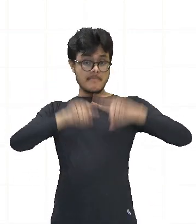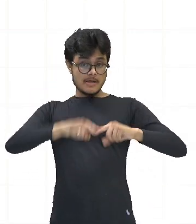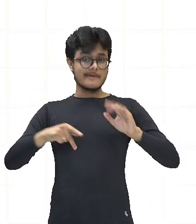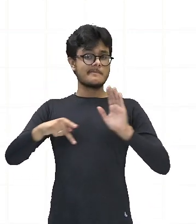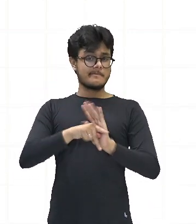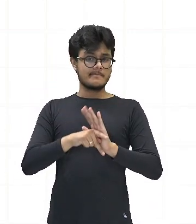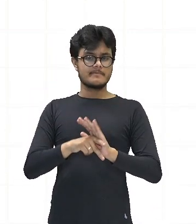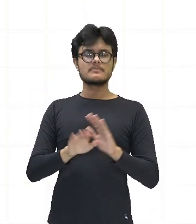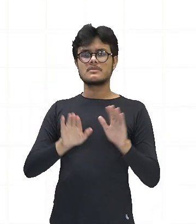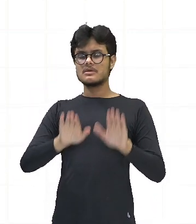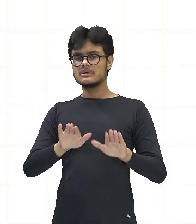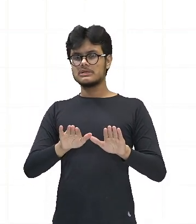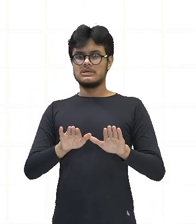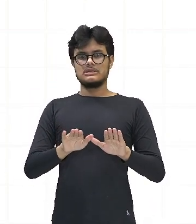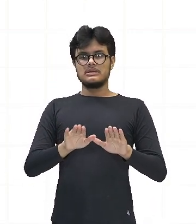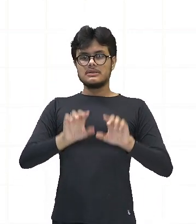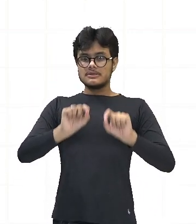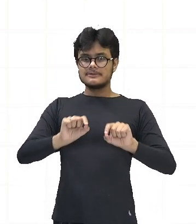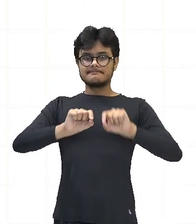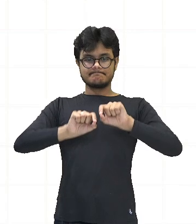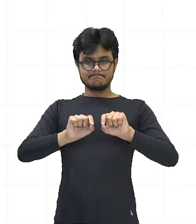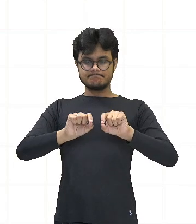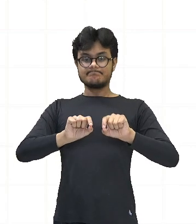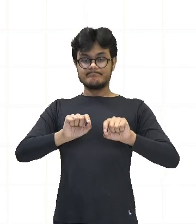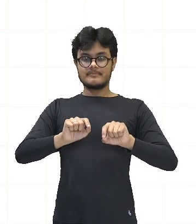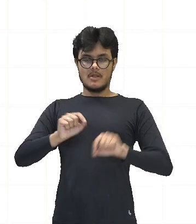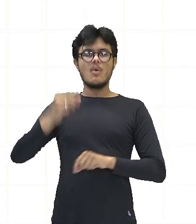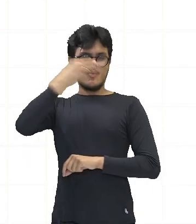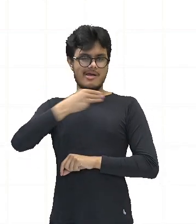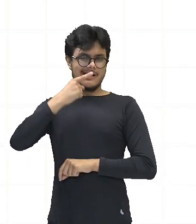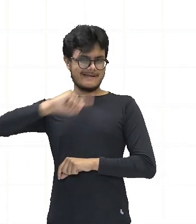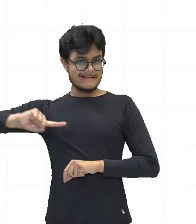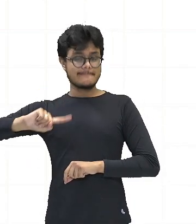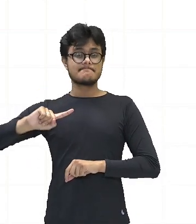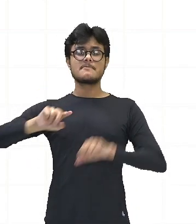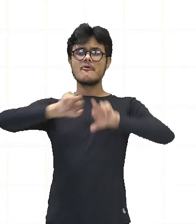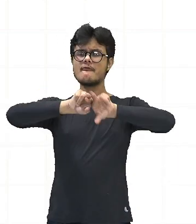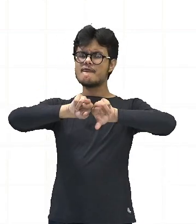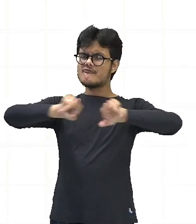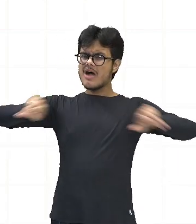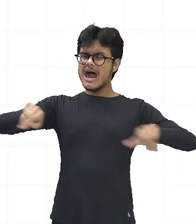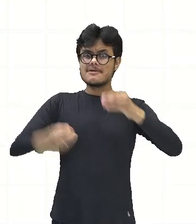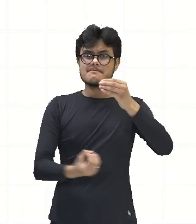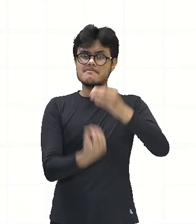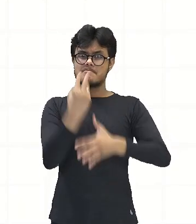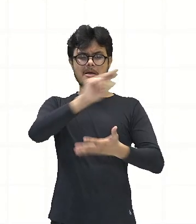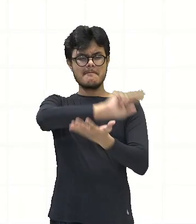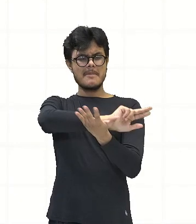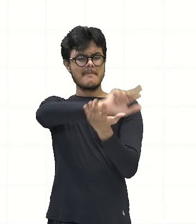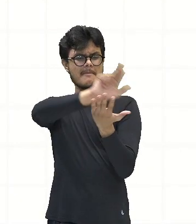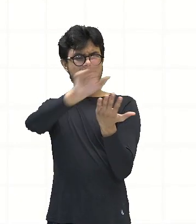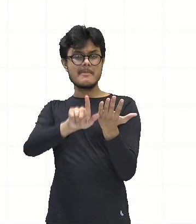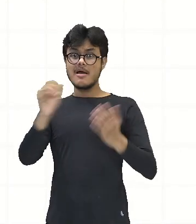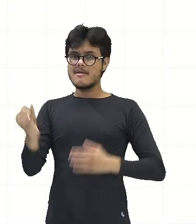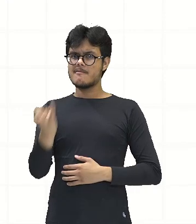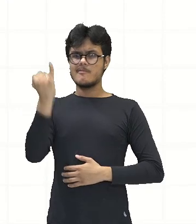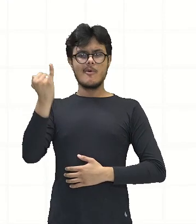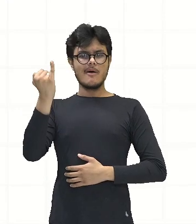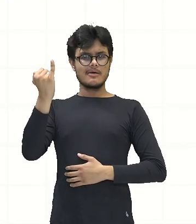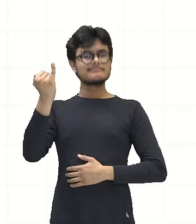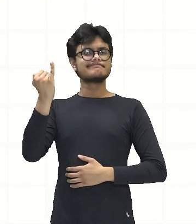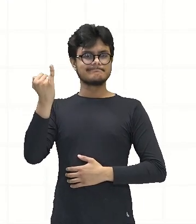uma cultura que gera uma variedade de produtos, né? Nós temos aí o açúcar cristalizado, altamente valorizado, né?